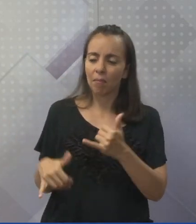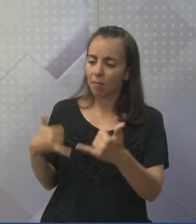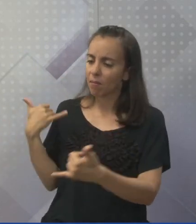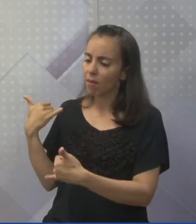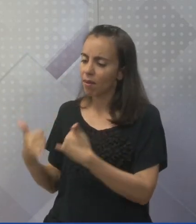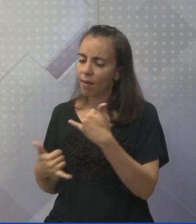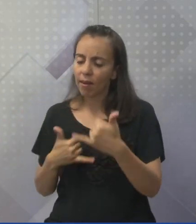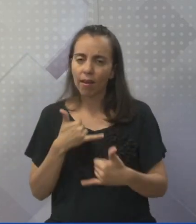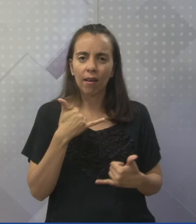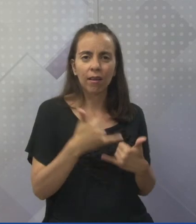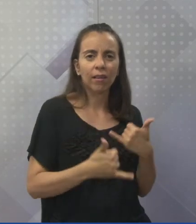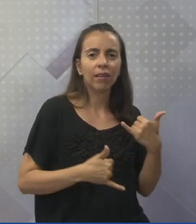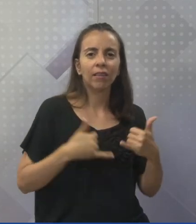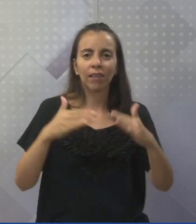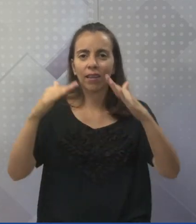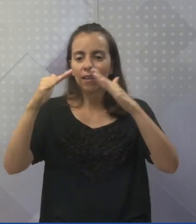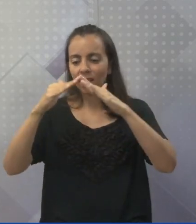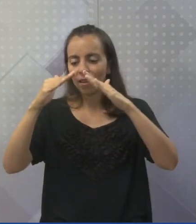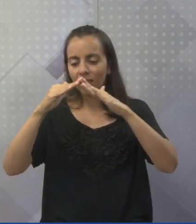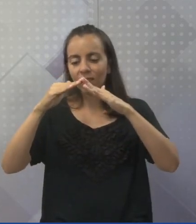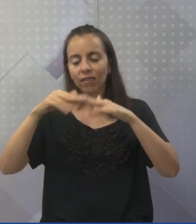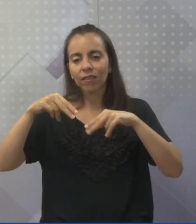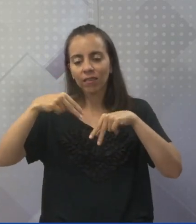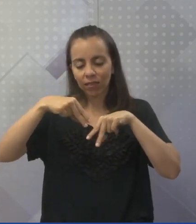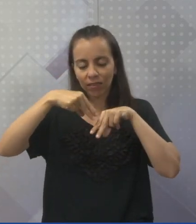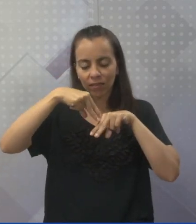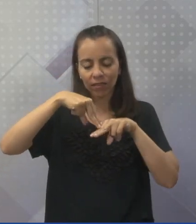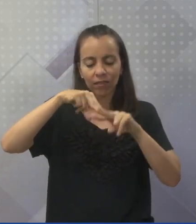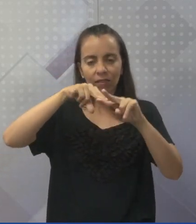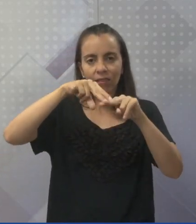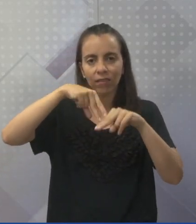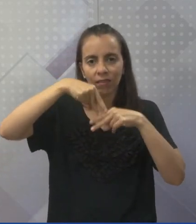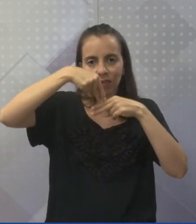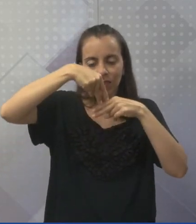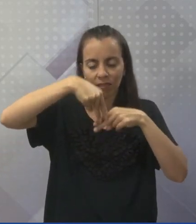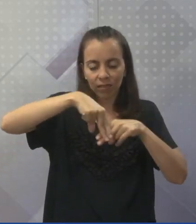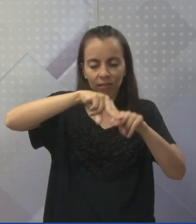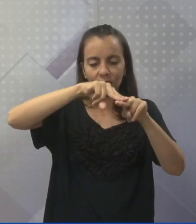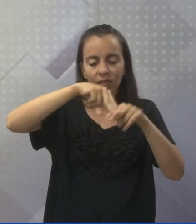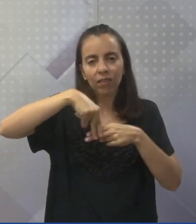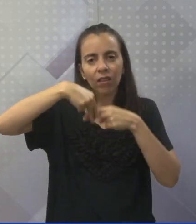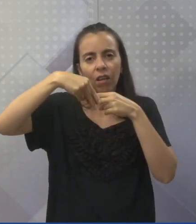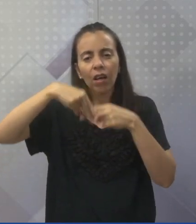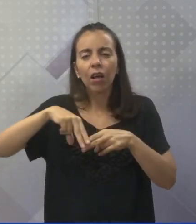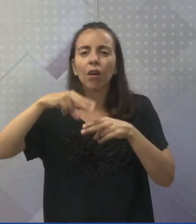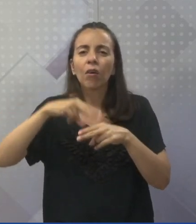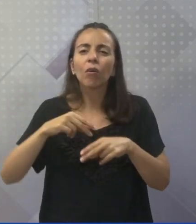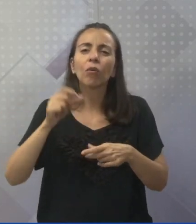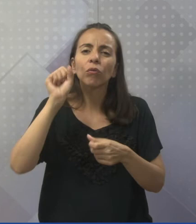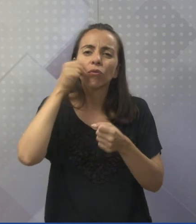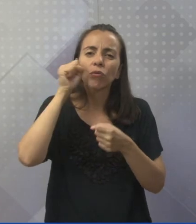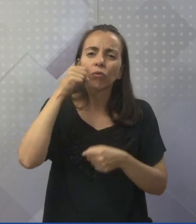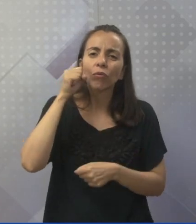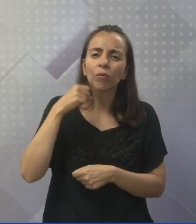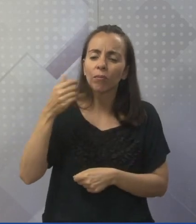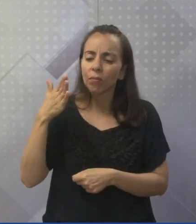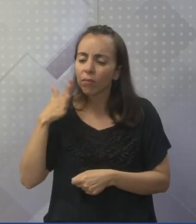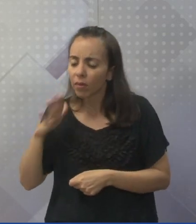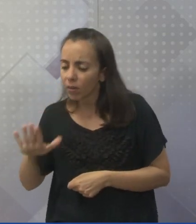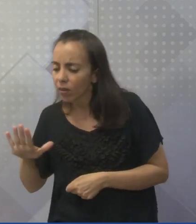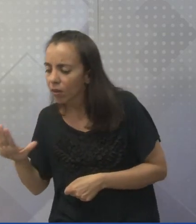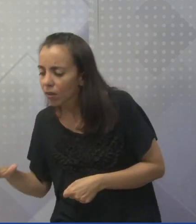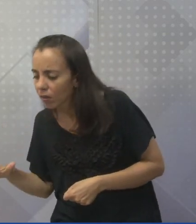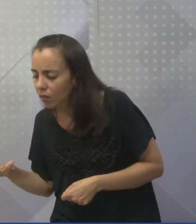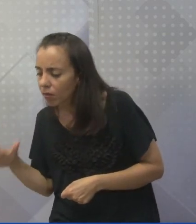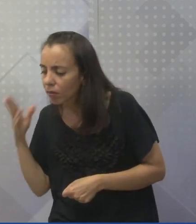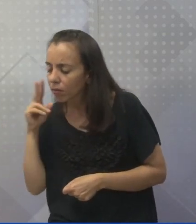né, em volta da sua casa, num balanço, ela escuta o choro de uma criança. Então ela se depara